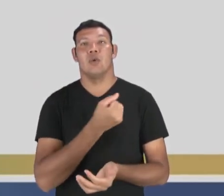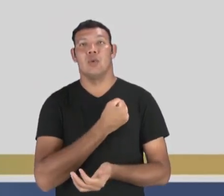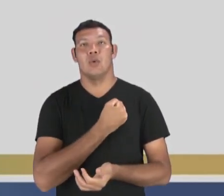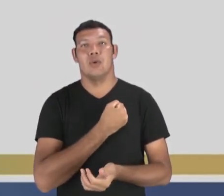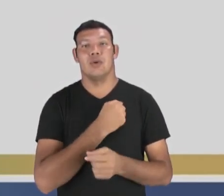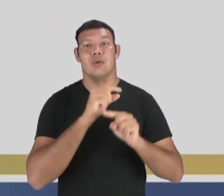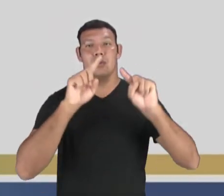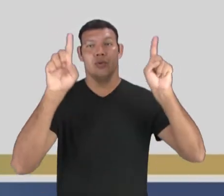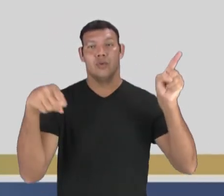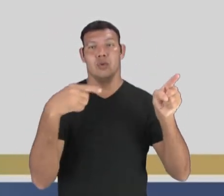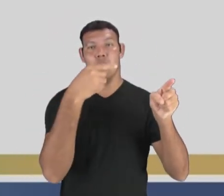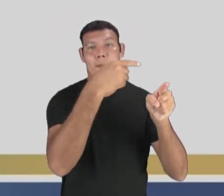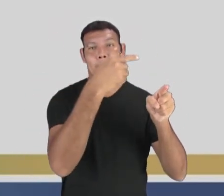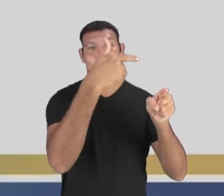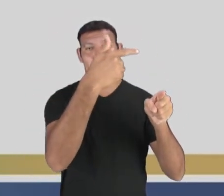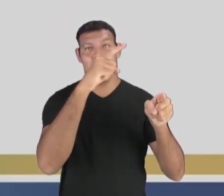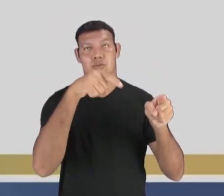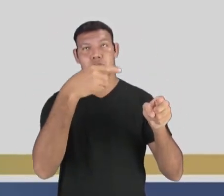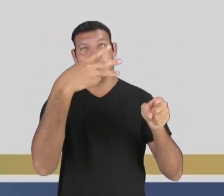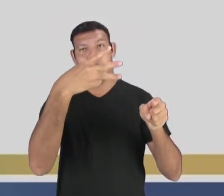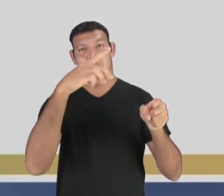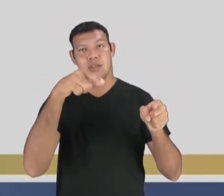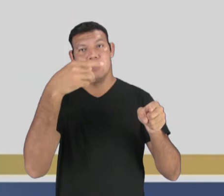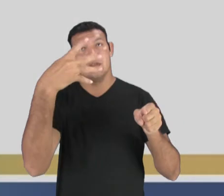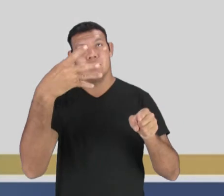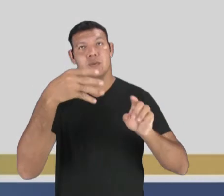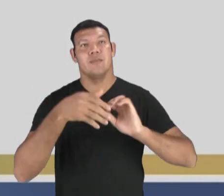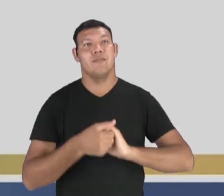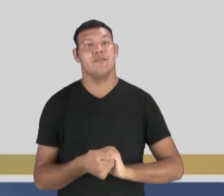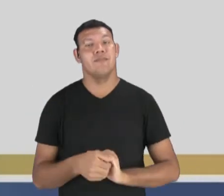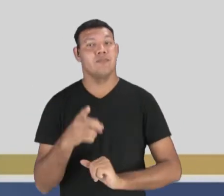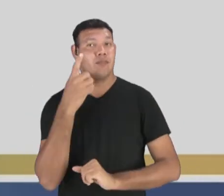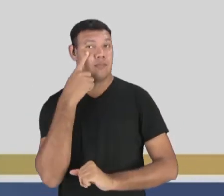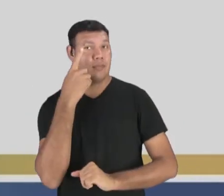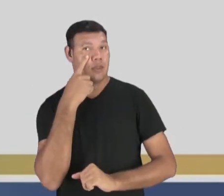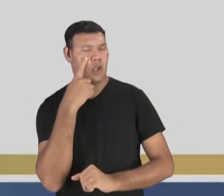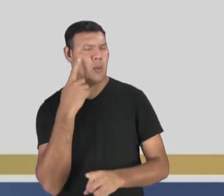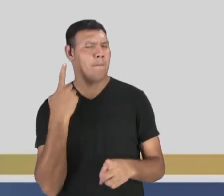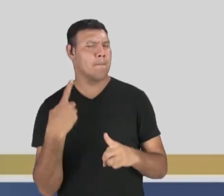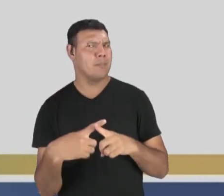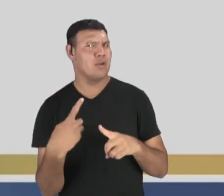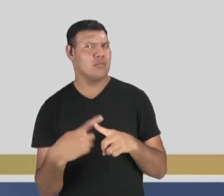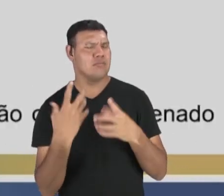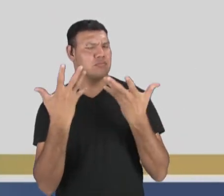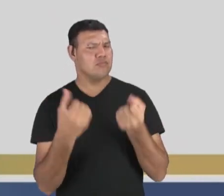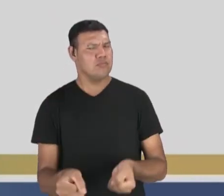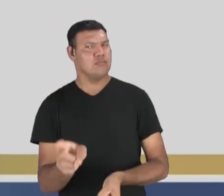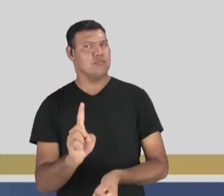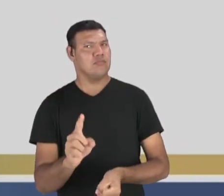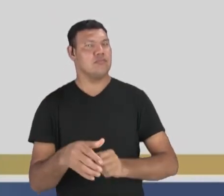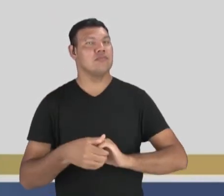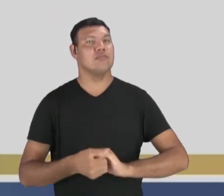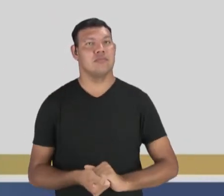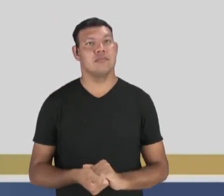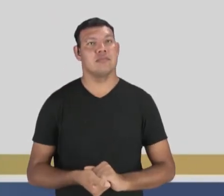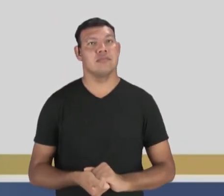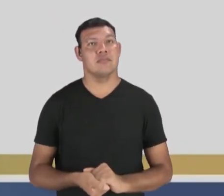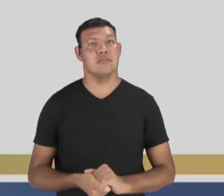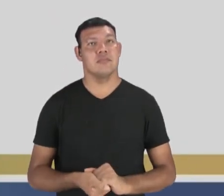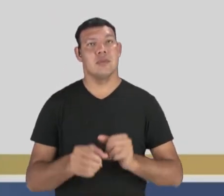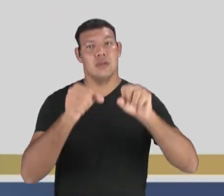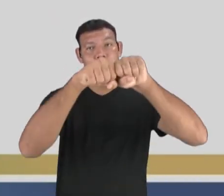menos 2, 3 e 4. E aí vocês vão ver por quê. Então, veja só.